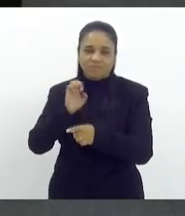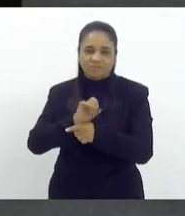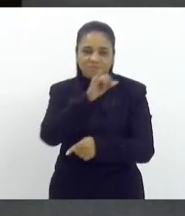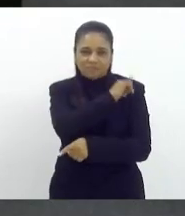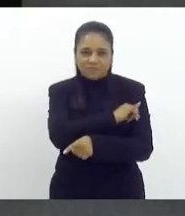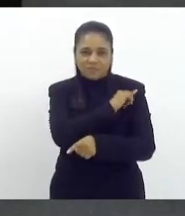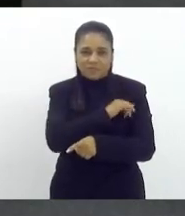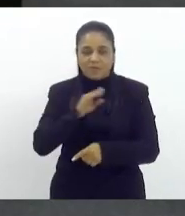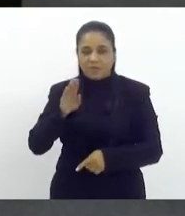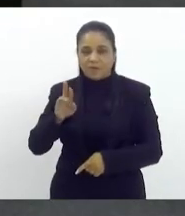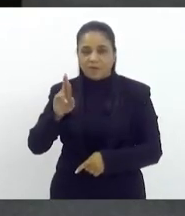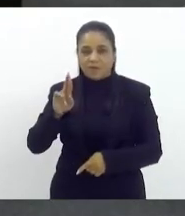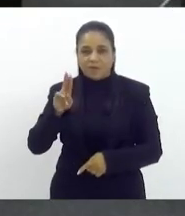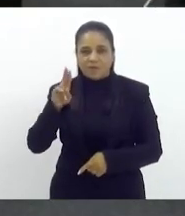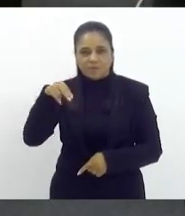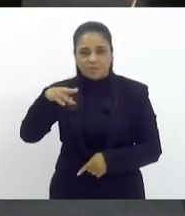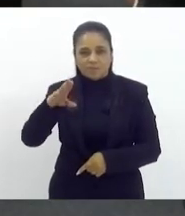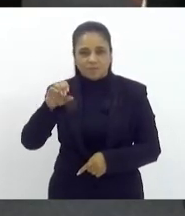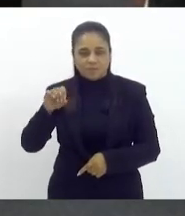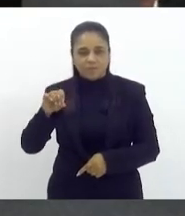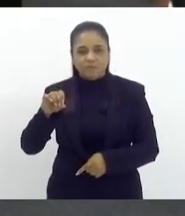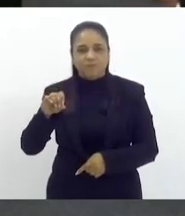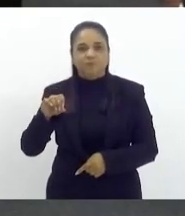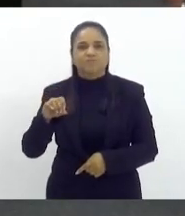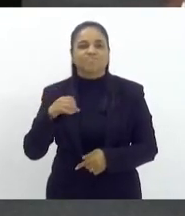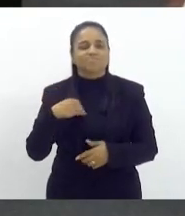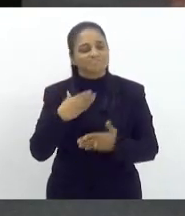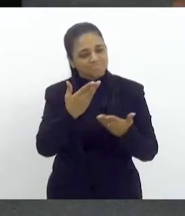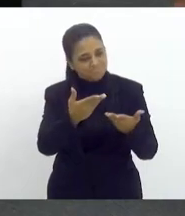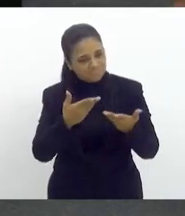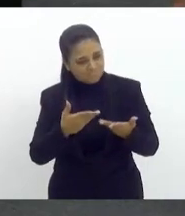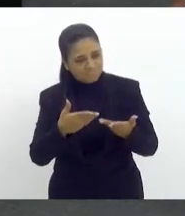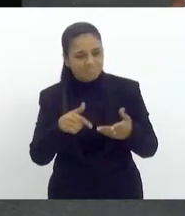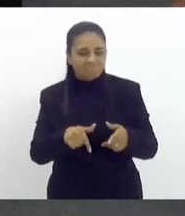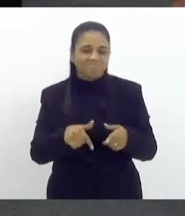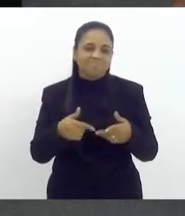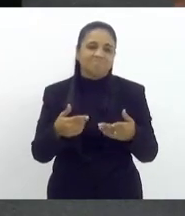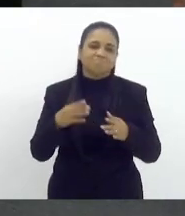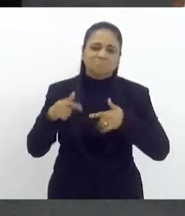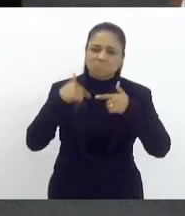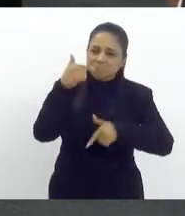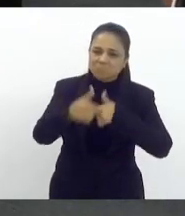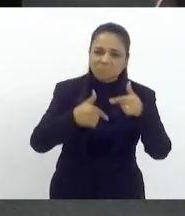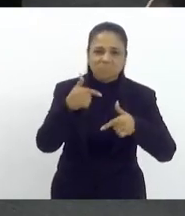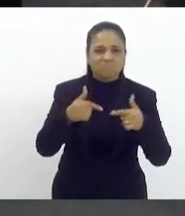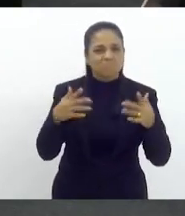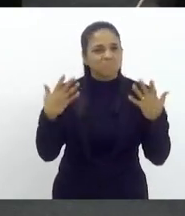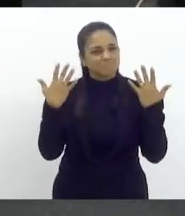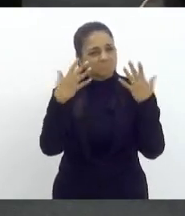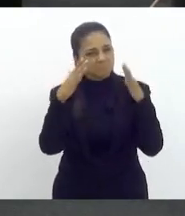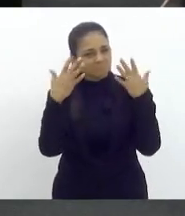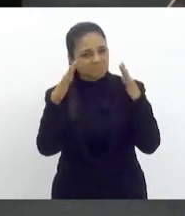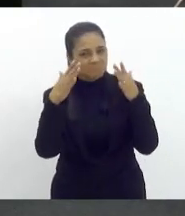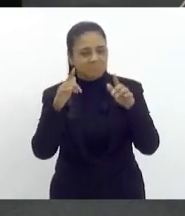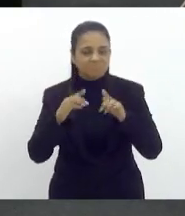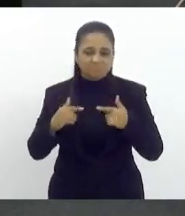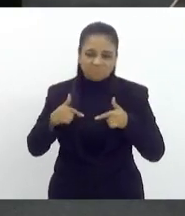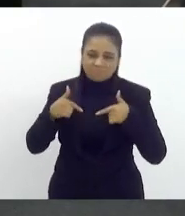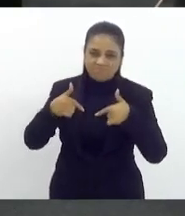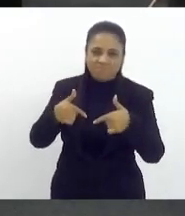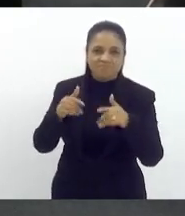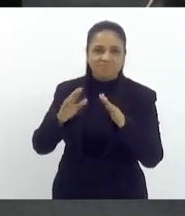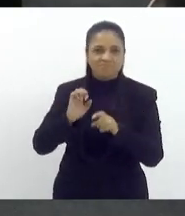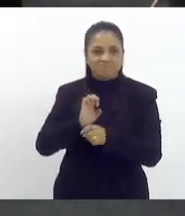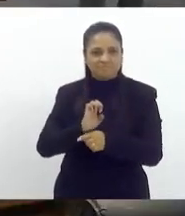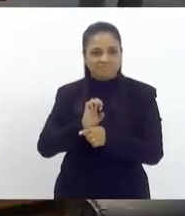colega Deputado Bruno dalvares de presença muito nos honra parabéns pelo trabalho com excelência bem desenvolvendo a frente da habitação no nosso estado